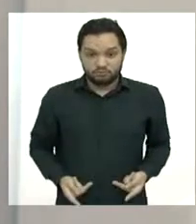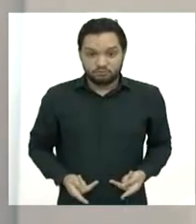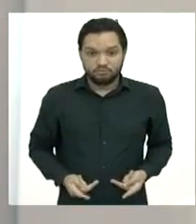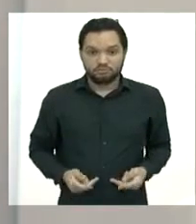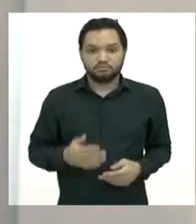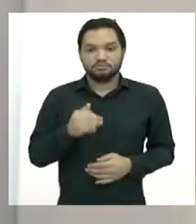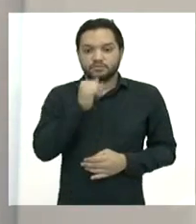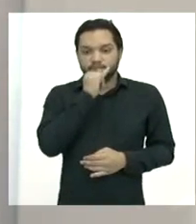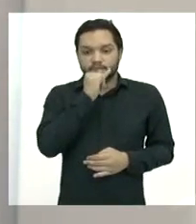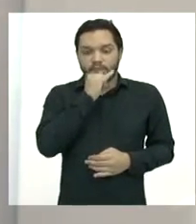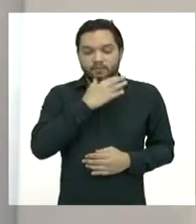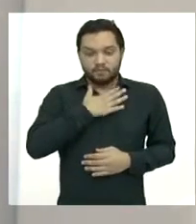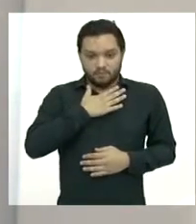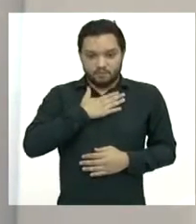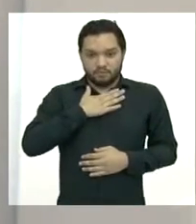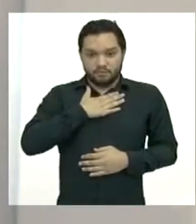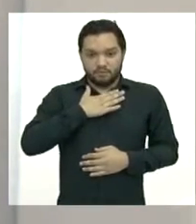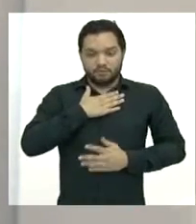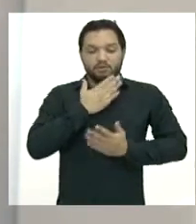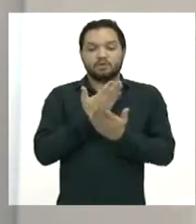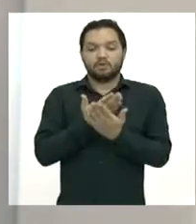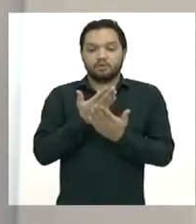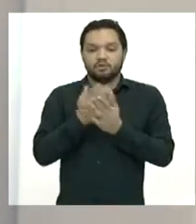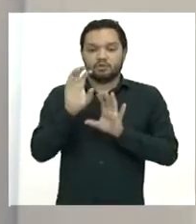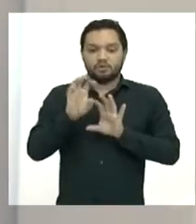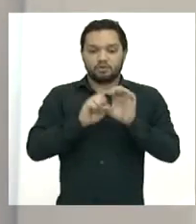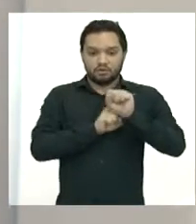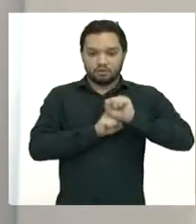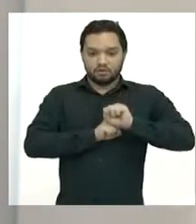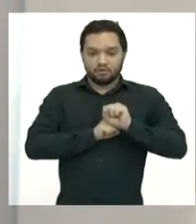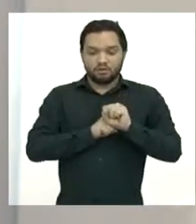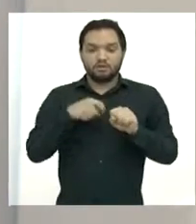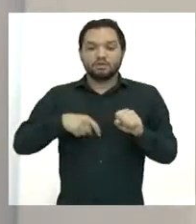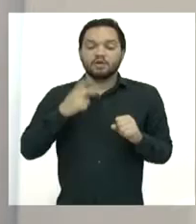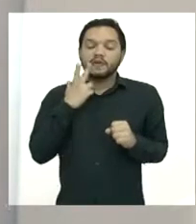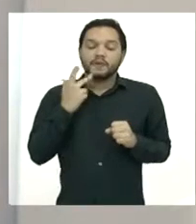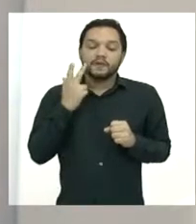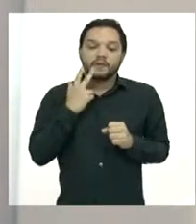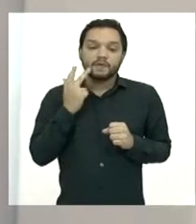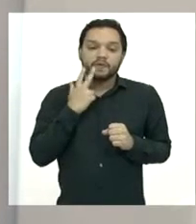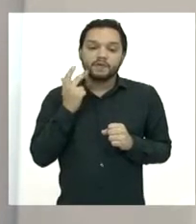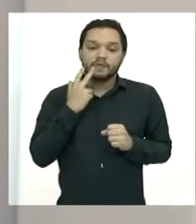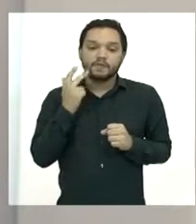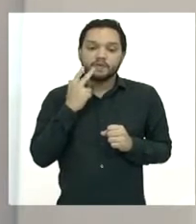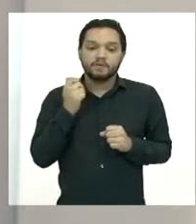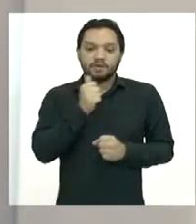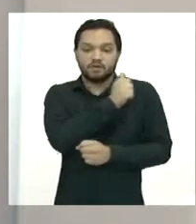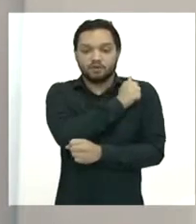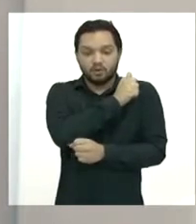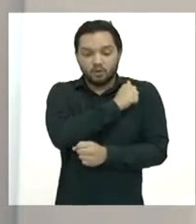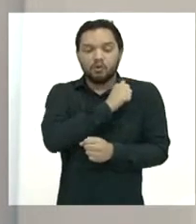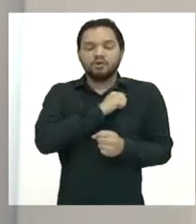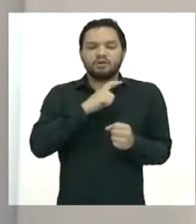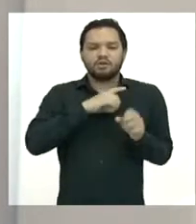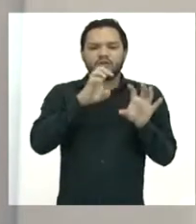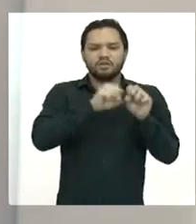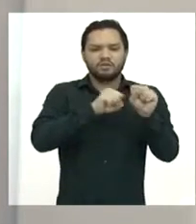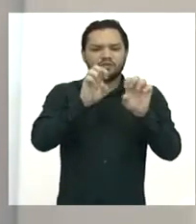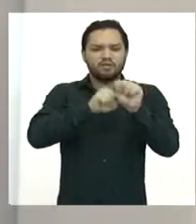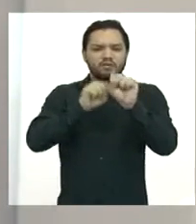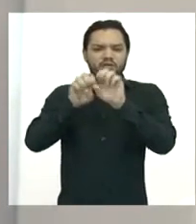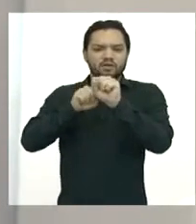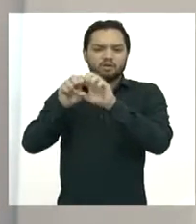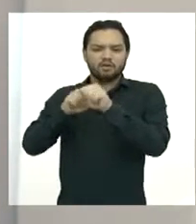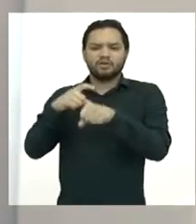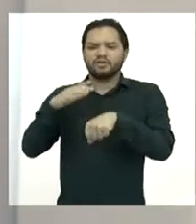minha formação, foi uma formação aqui em Fortaleza, uma formação boa, só tinha uma universidade, mas os alunos que estão se formando hoje, eles têm muito